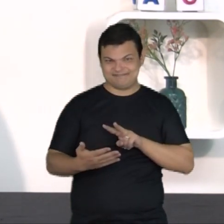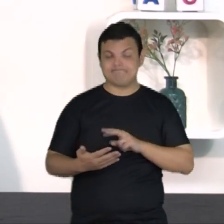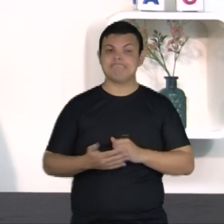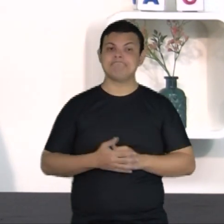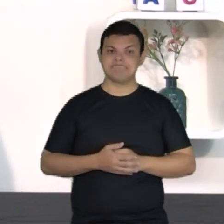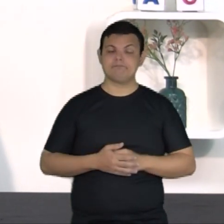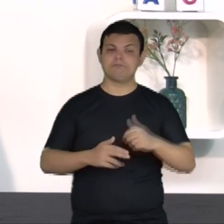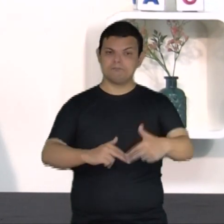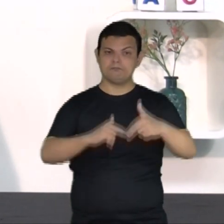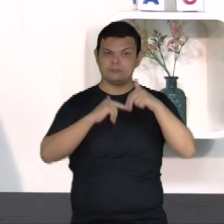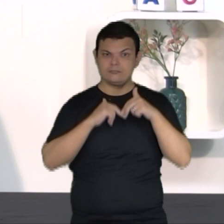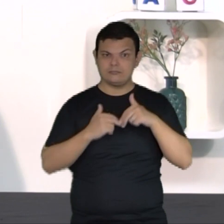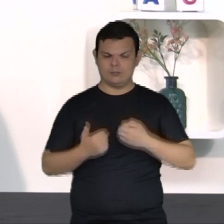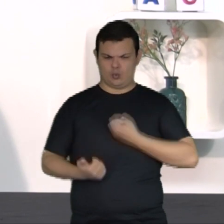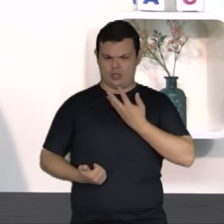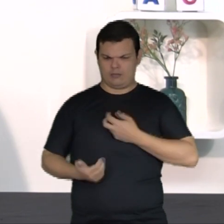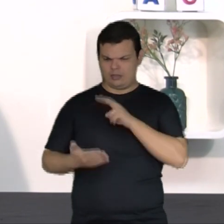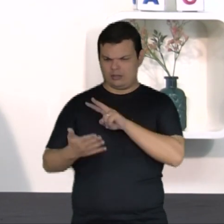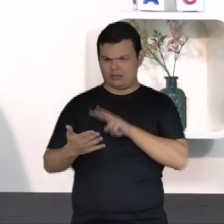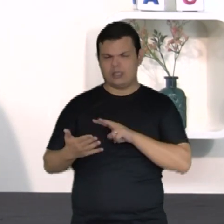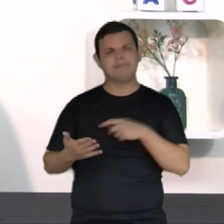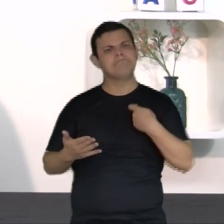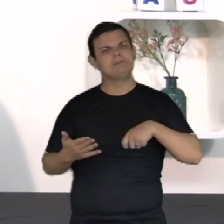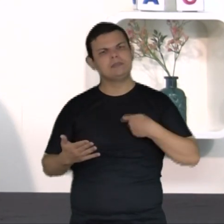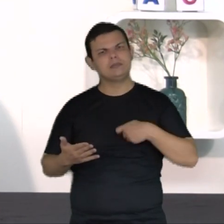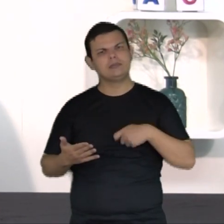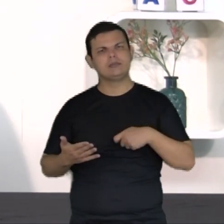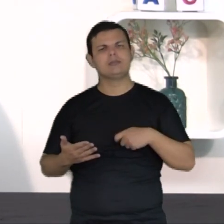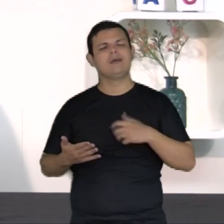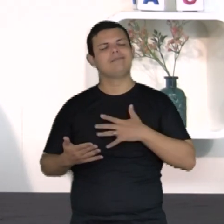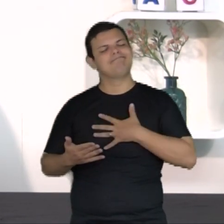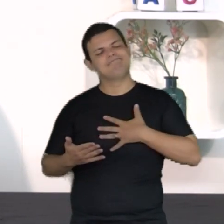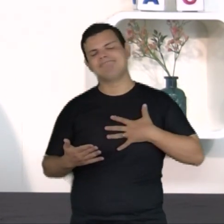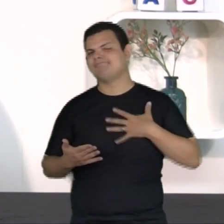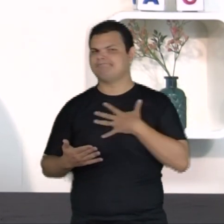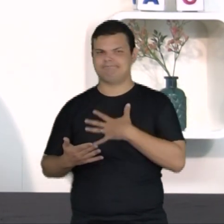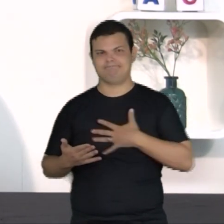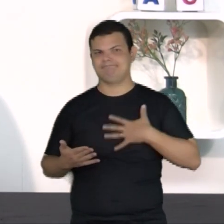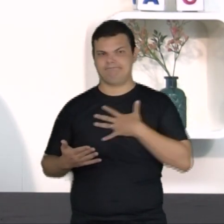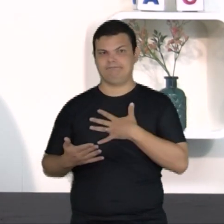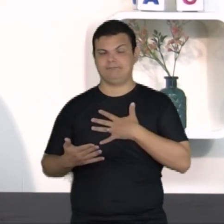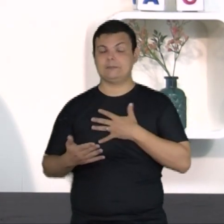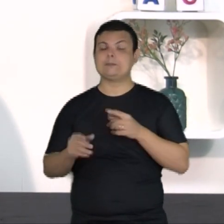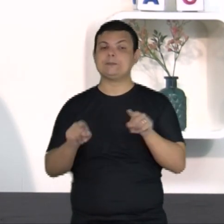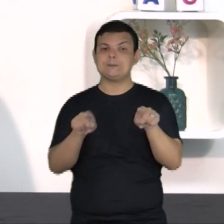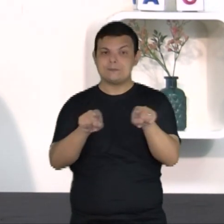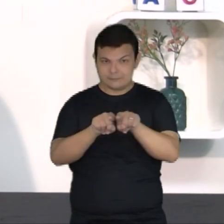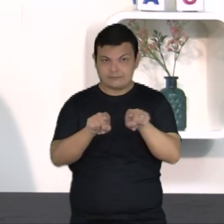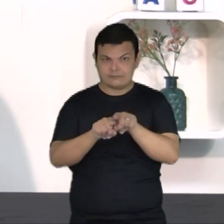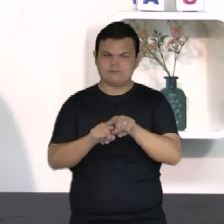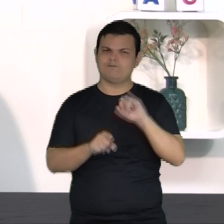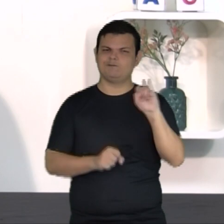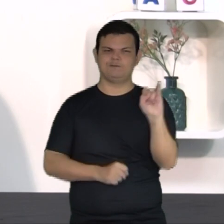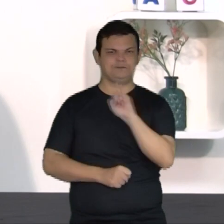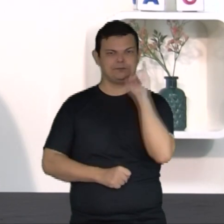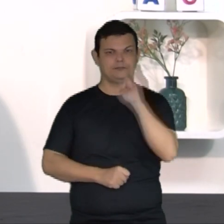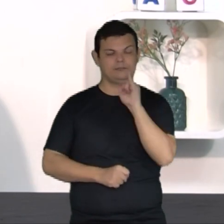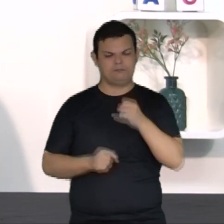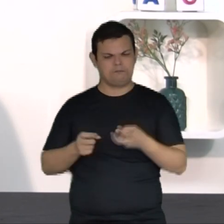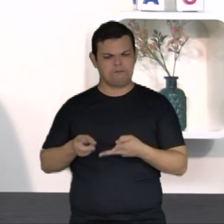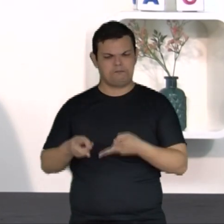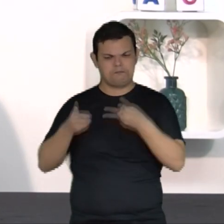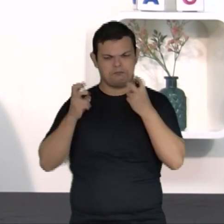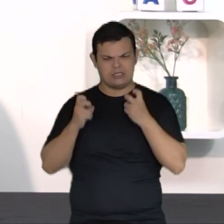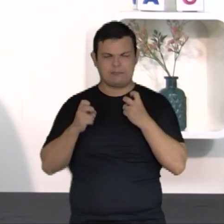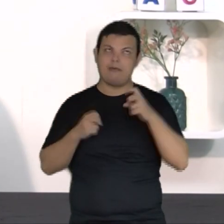mesmo, a leitura de um poema deve ser sempre uma leitura muito prazerosa. Além disso, gente, é importante também que a gente perceba, ou que a